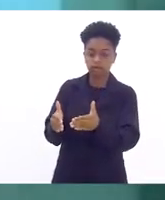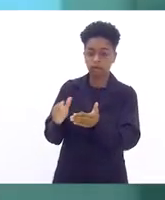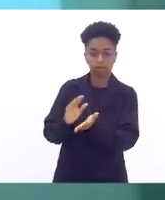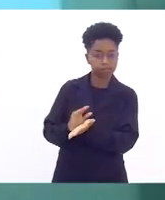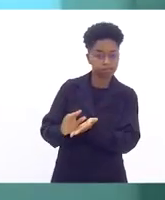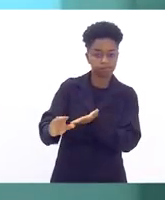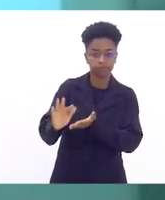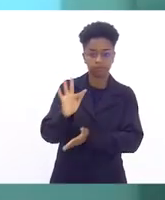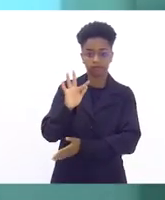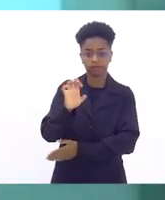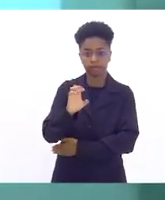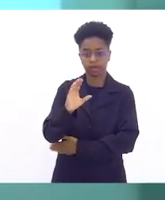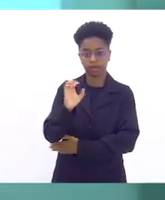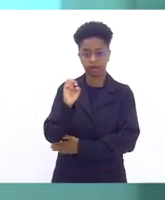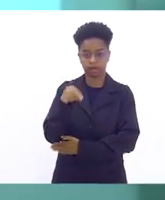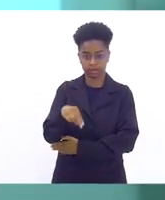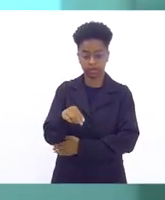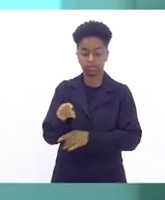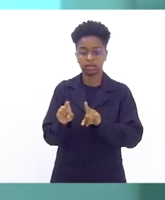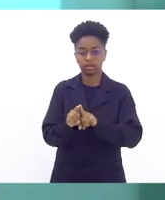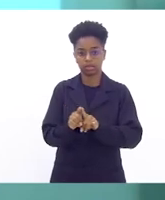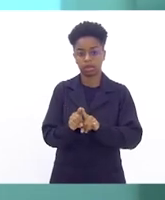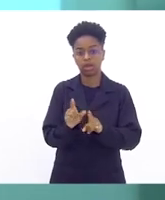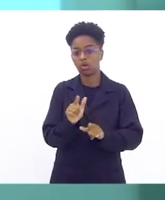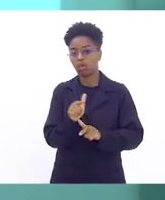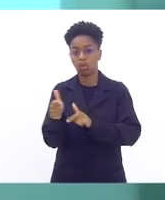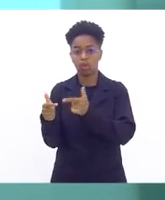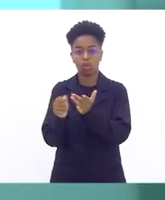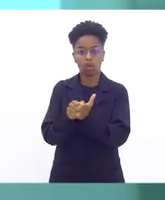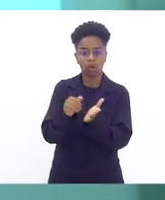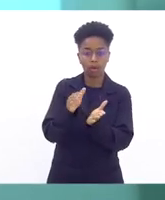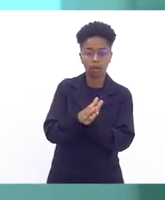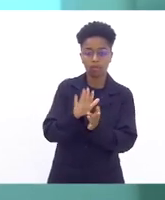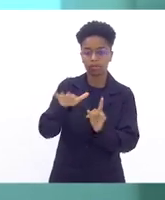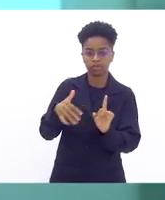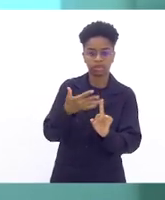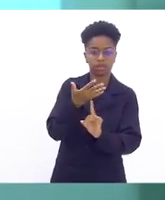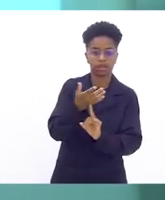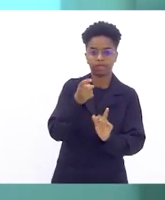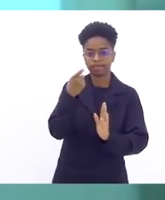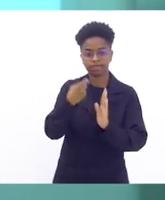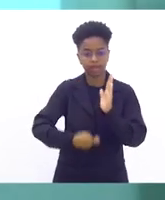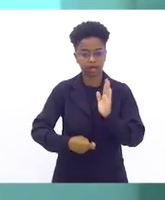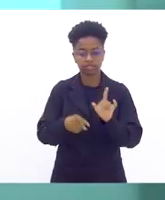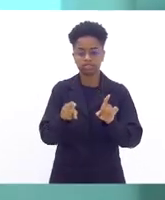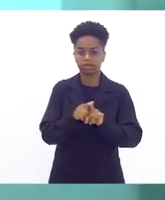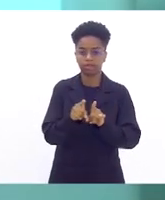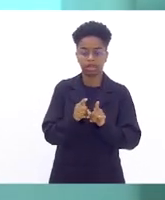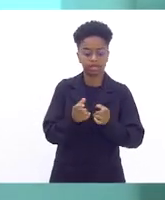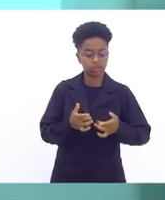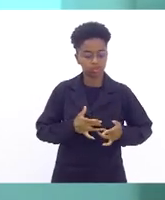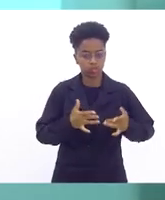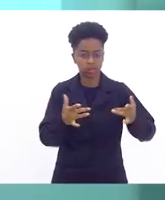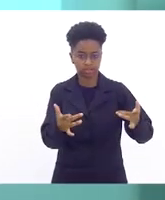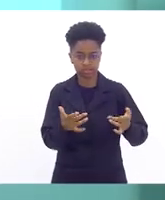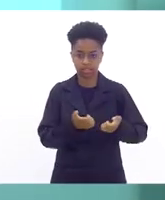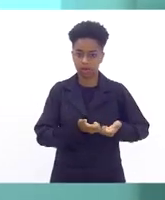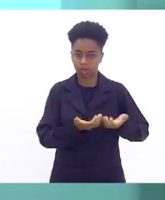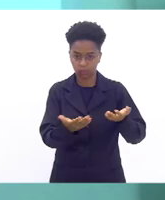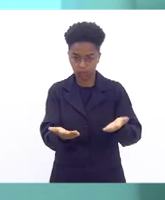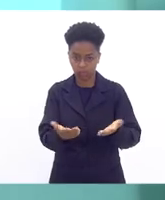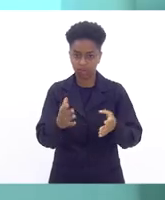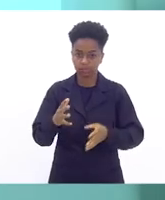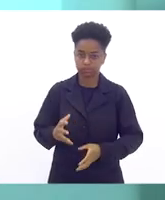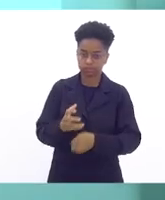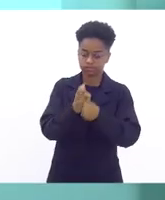ao fecan e outras como multas ambientais taxas e próprias doações financeiras que são